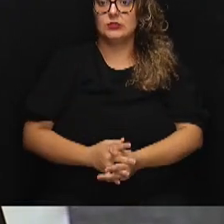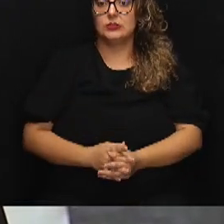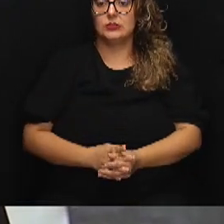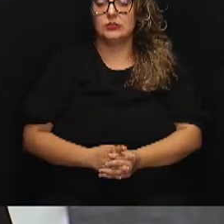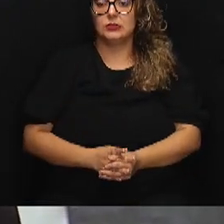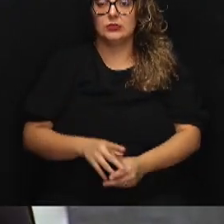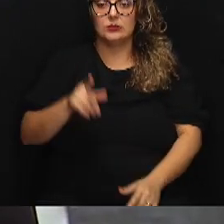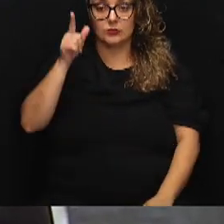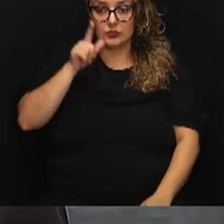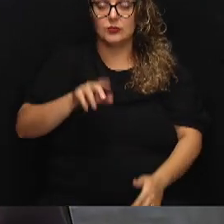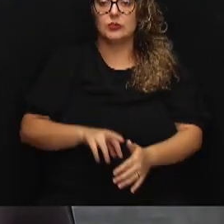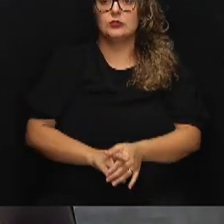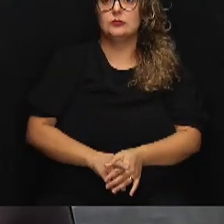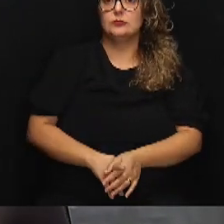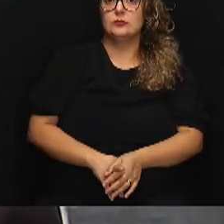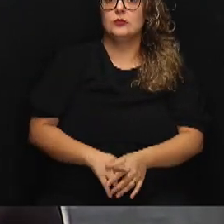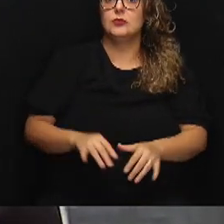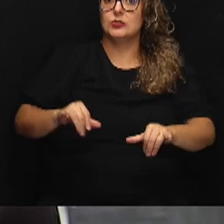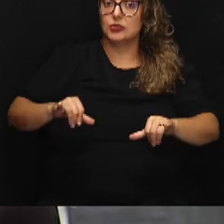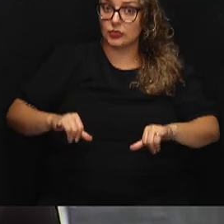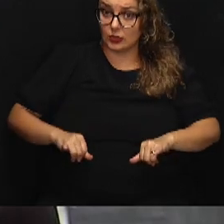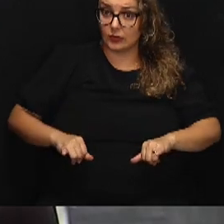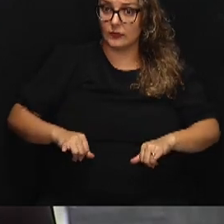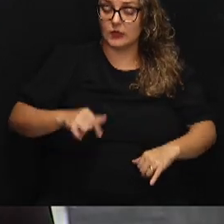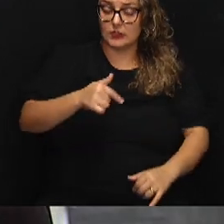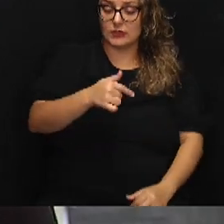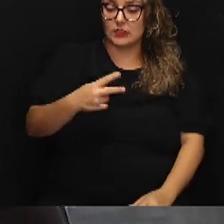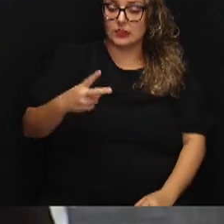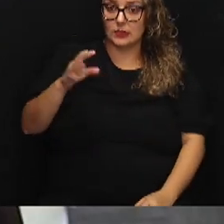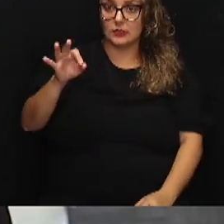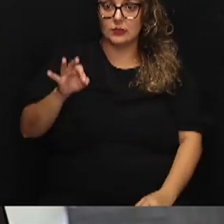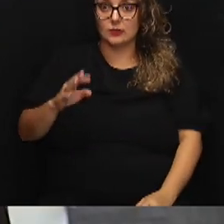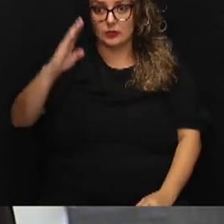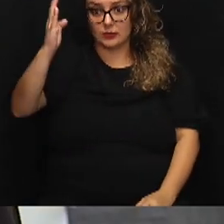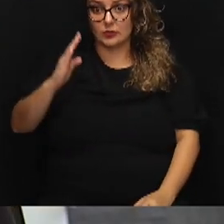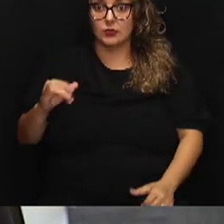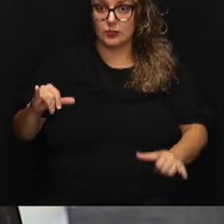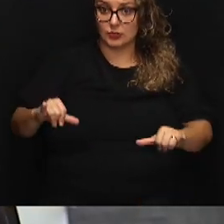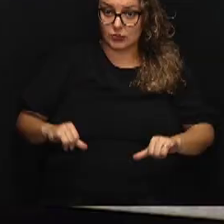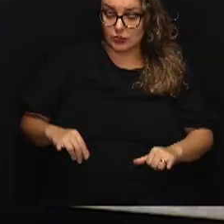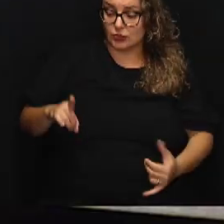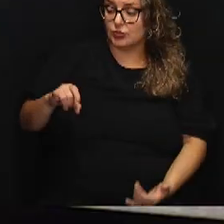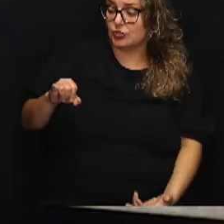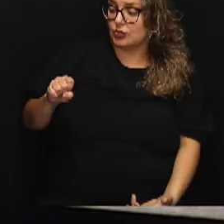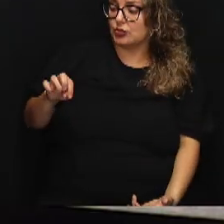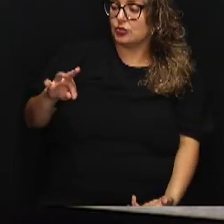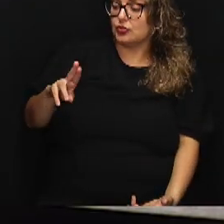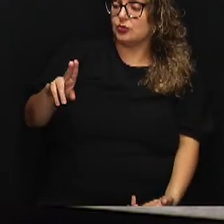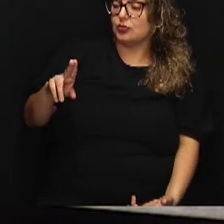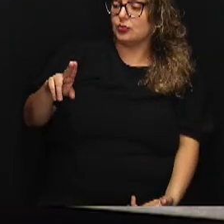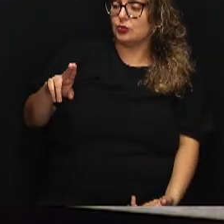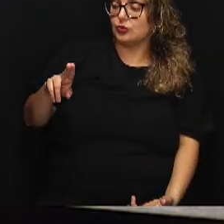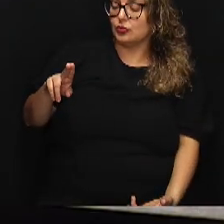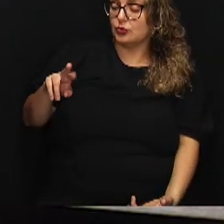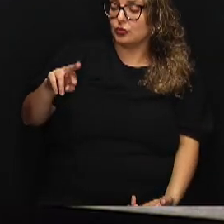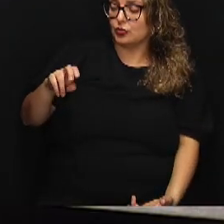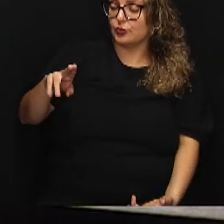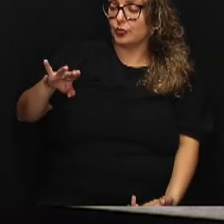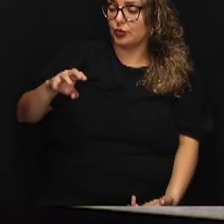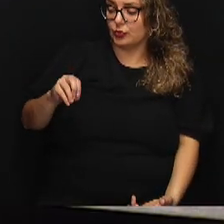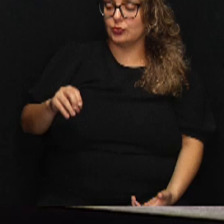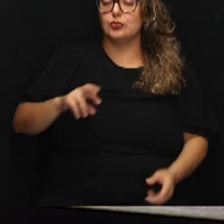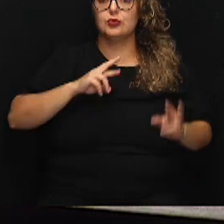conseguiu, sofrem, 72% dos brasileiros sofrem com distúrbio do sono. Segundo o parlamentar, a